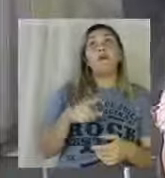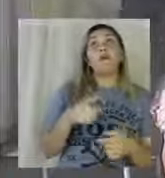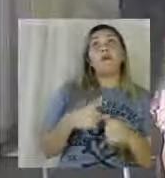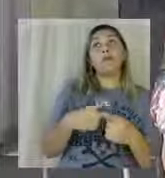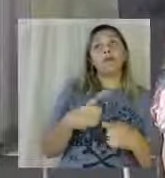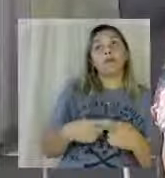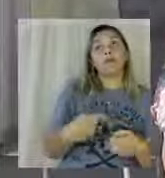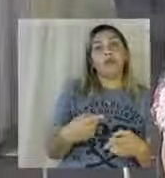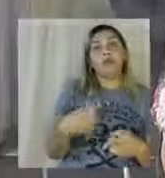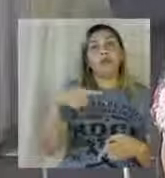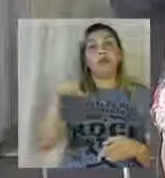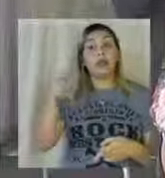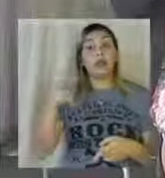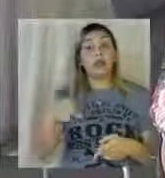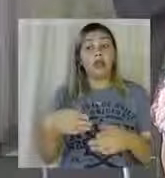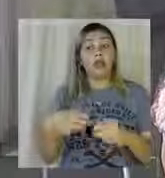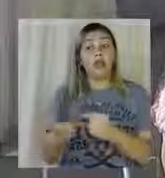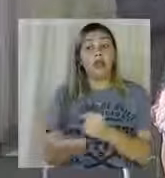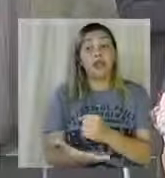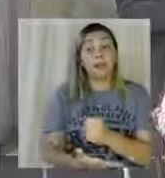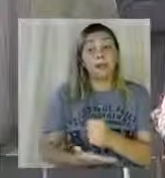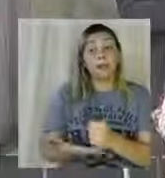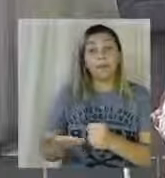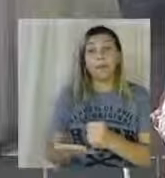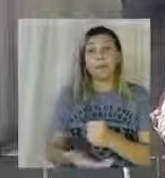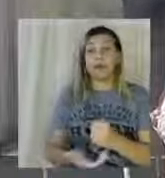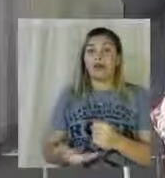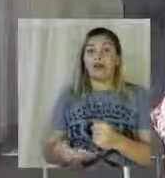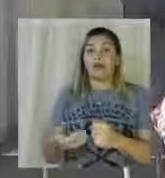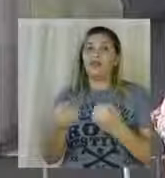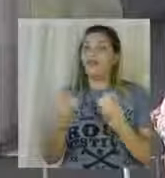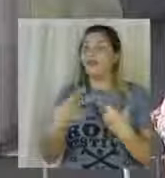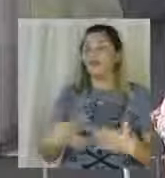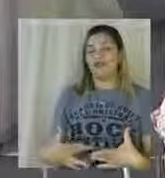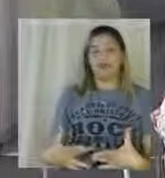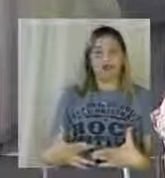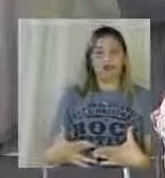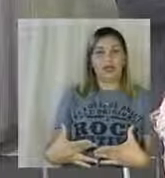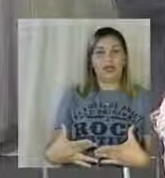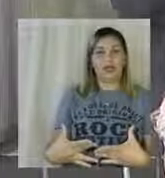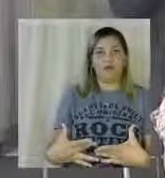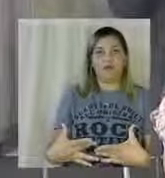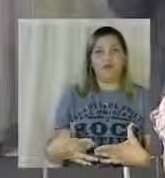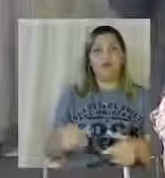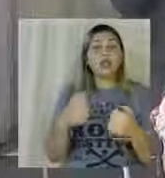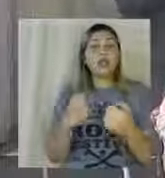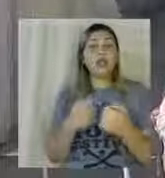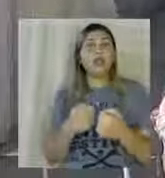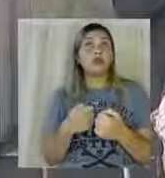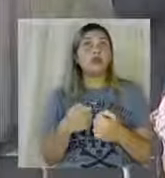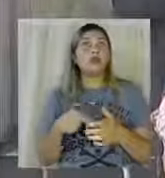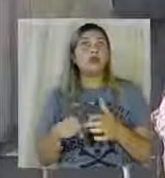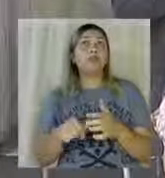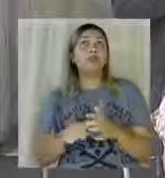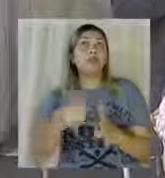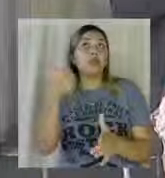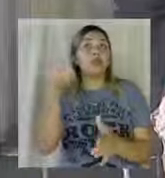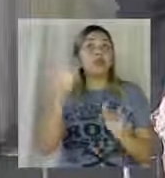ele não é ensinado, não é explicado. Então, falta muito isso, principalmente da